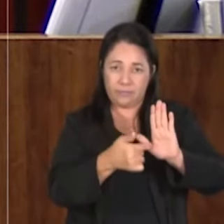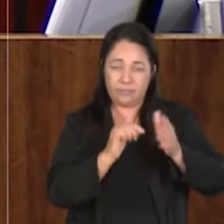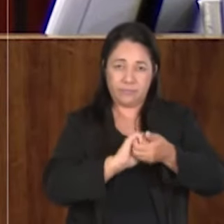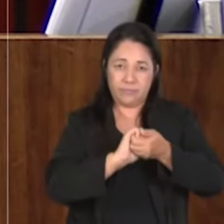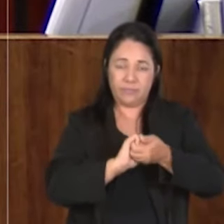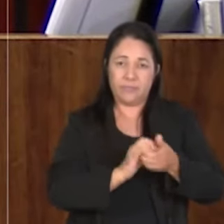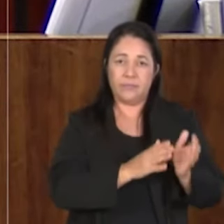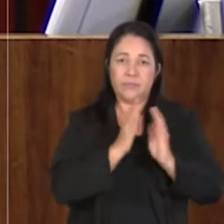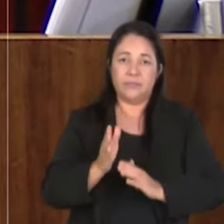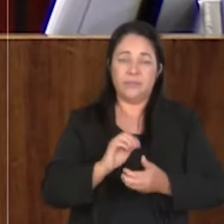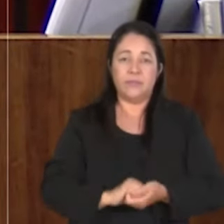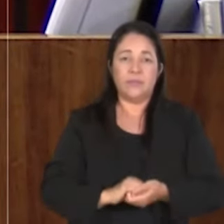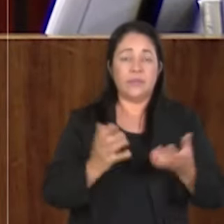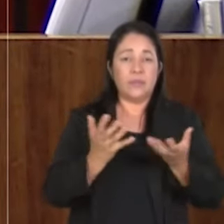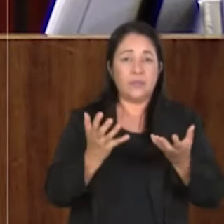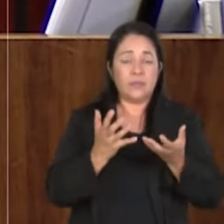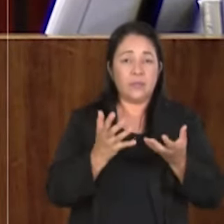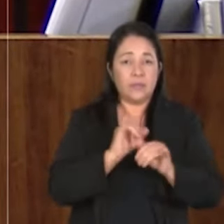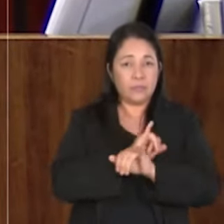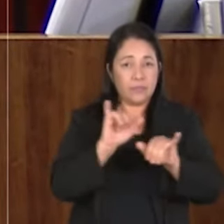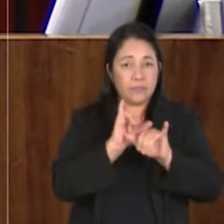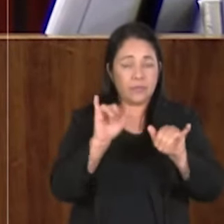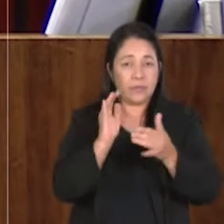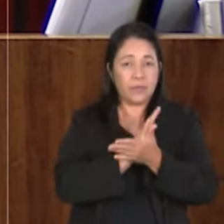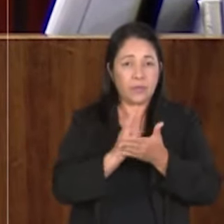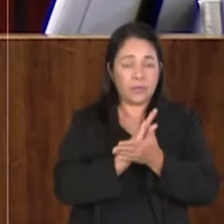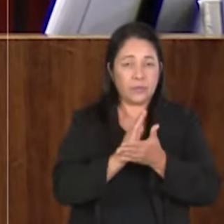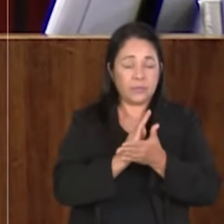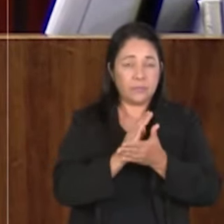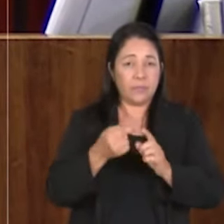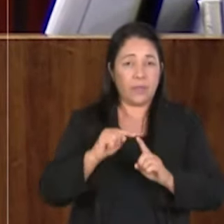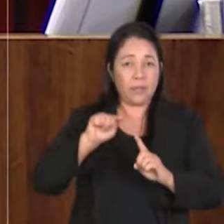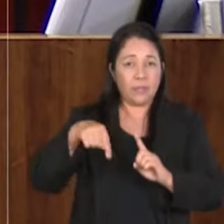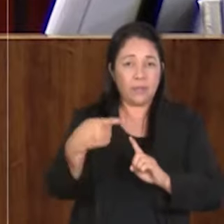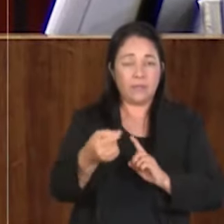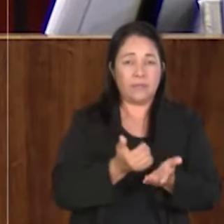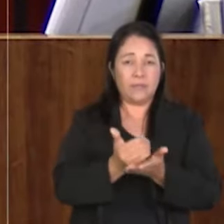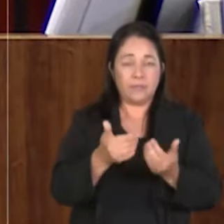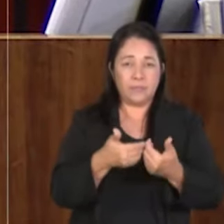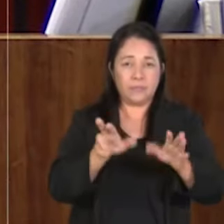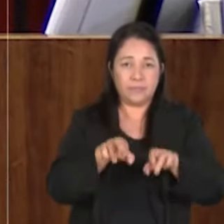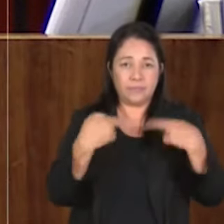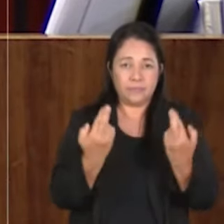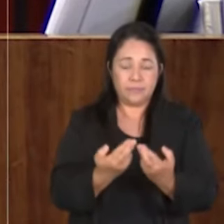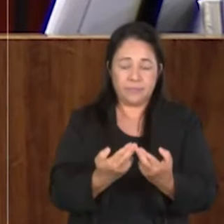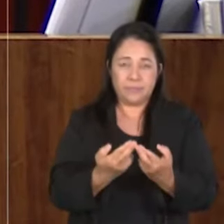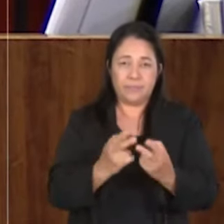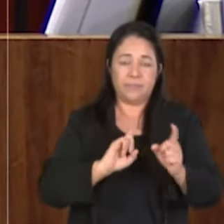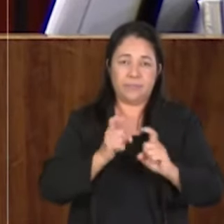e gostaria de algumas observações iniciais antes de dar início a esta sessão administrativa.